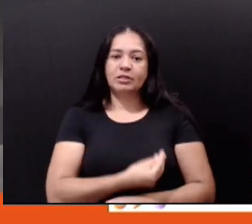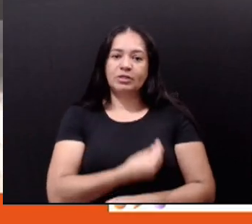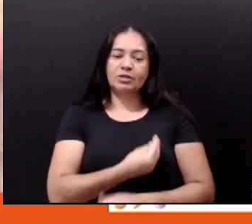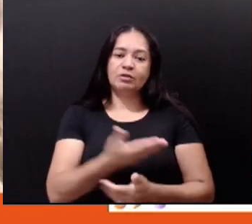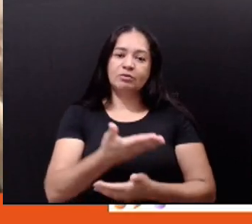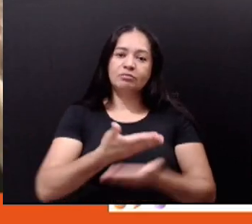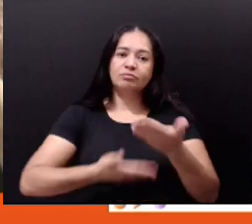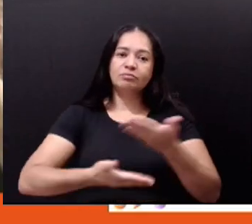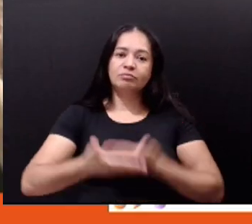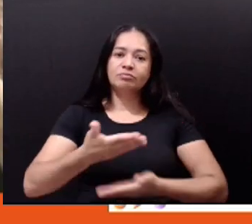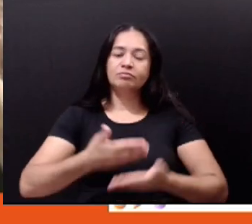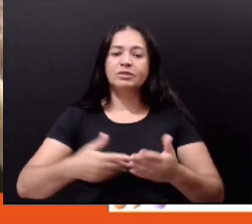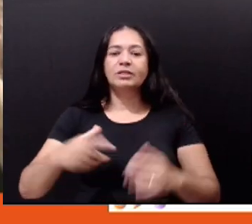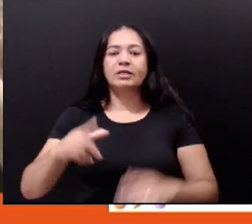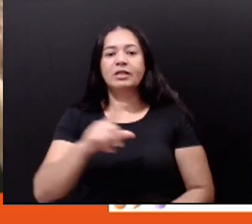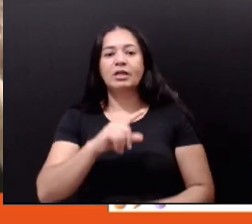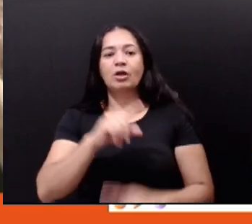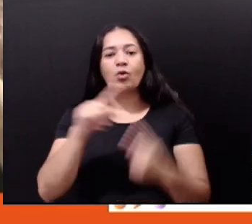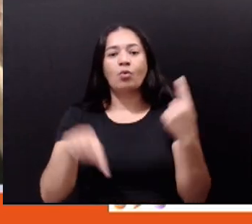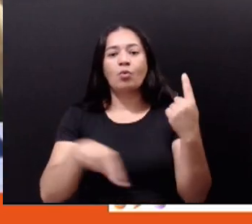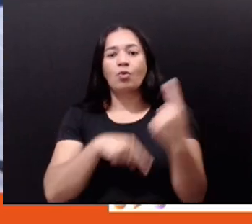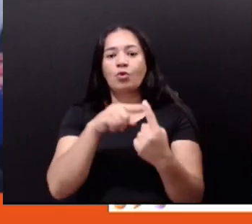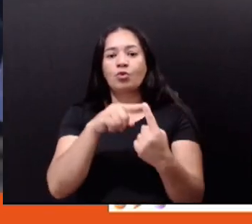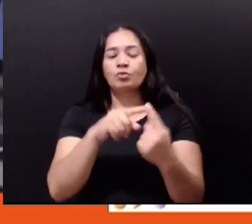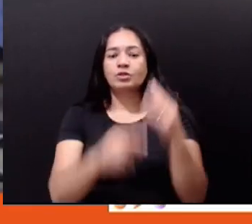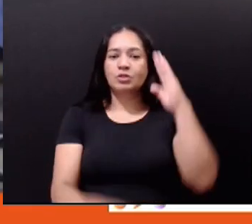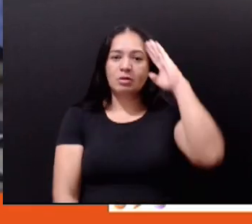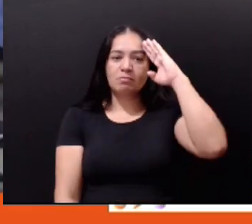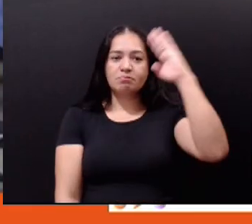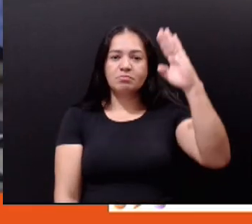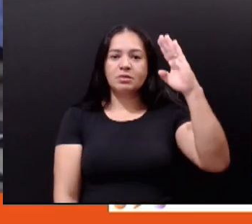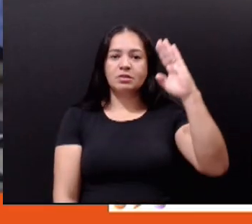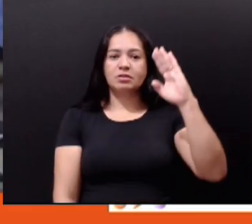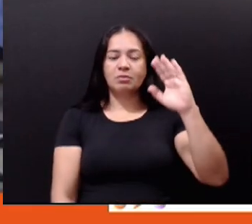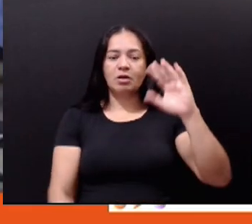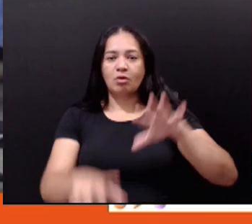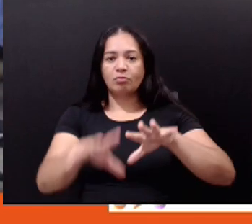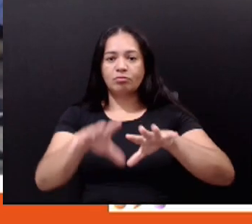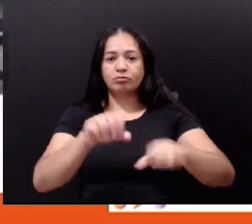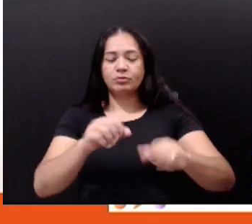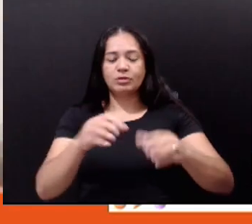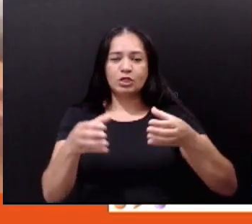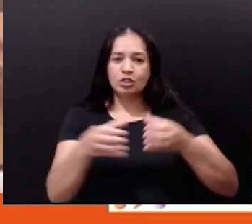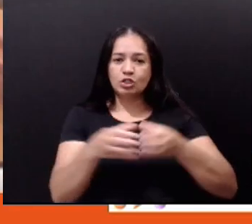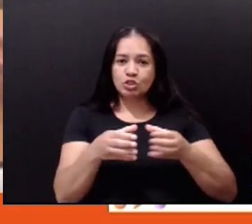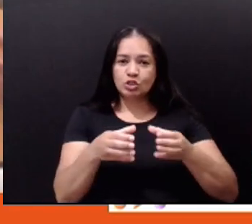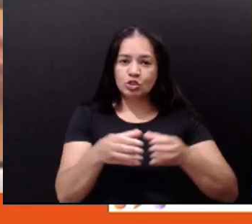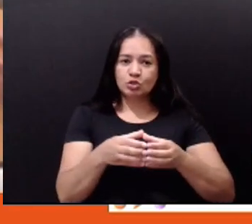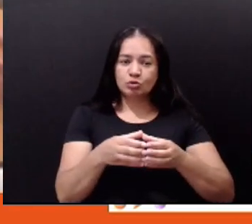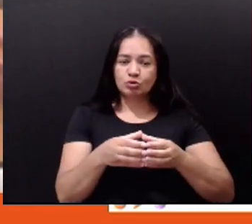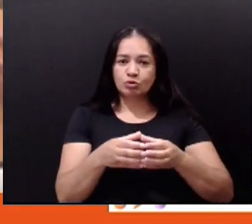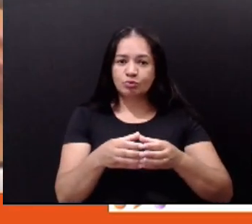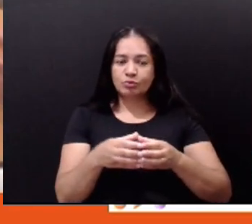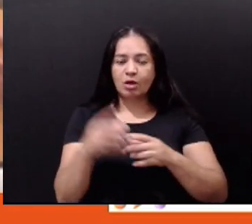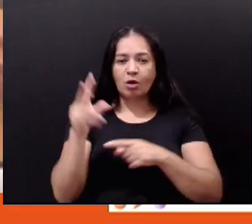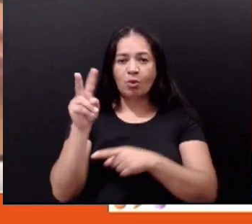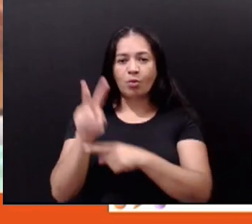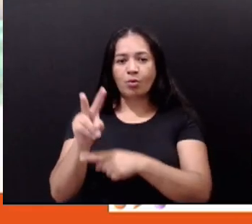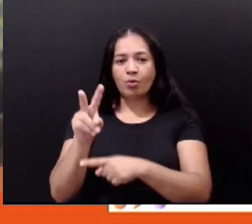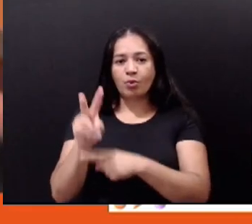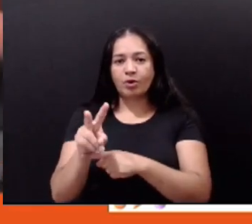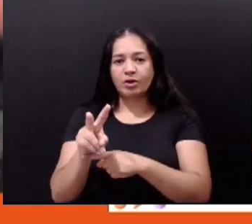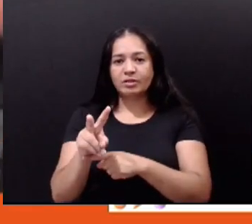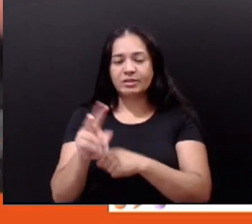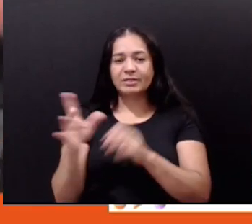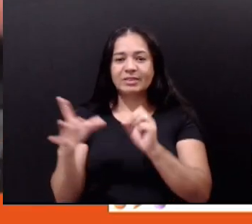tem como objetivo principal, assim, a formação de grupo, né, a proteção e a garantia de